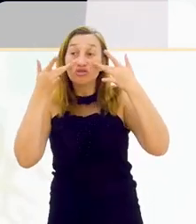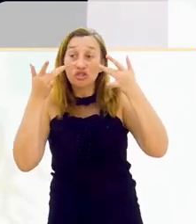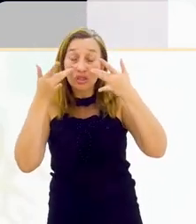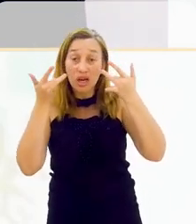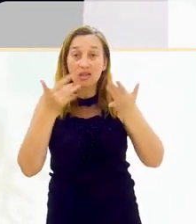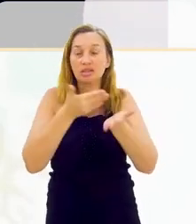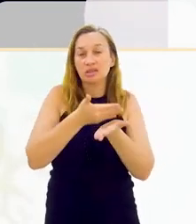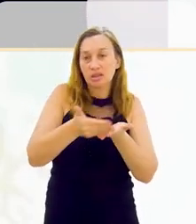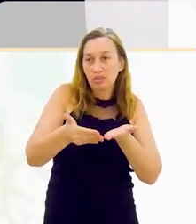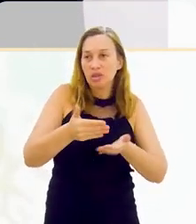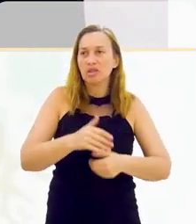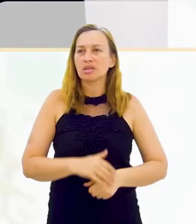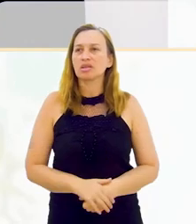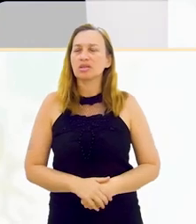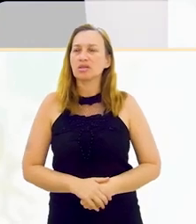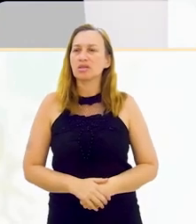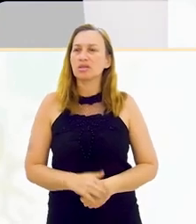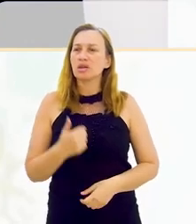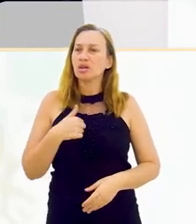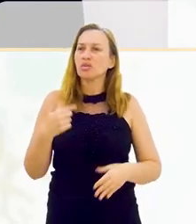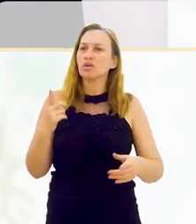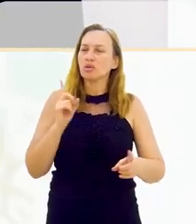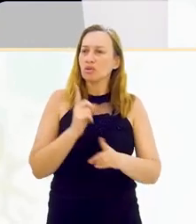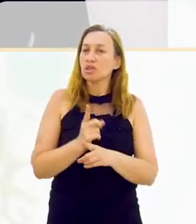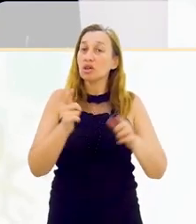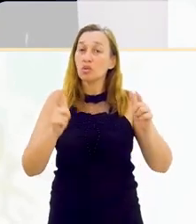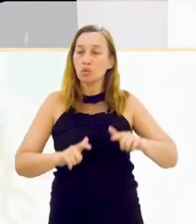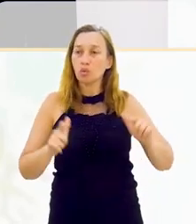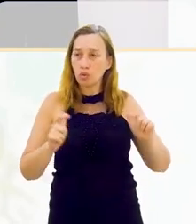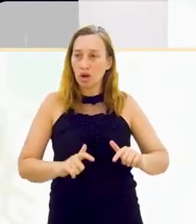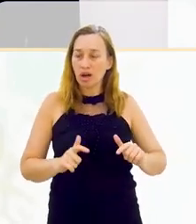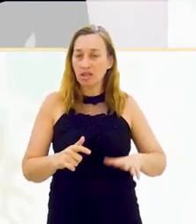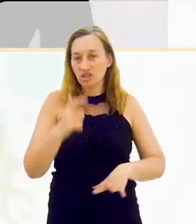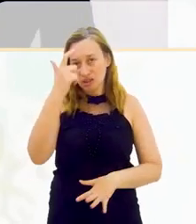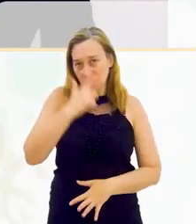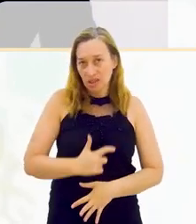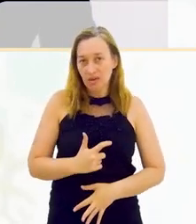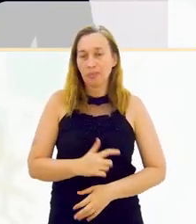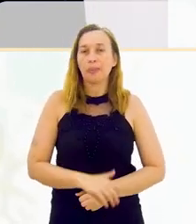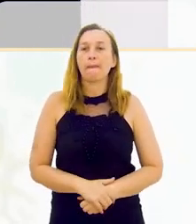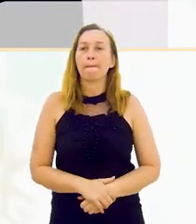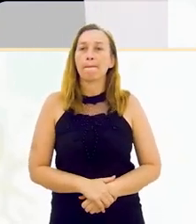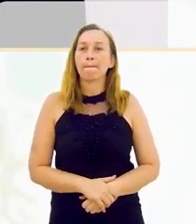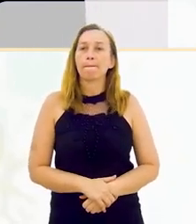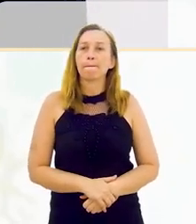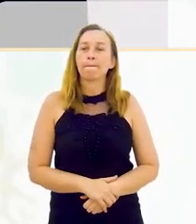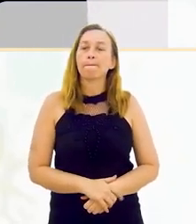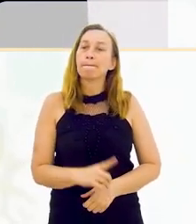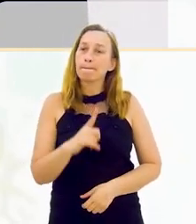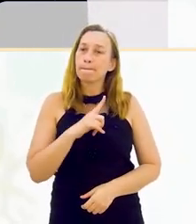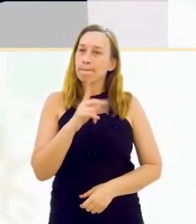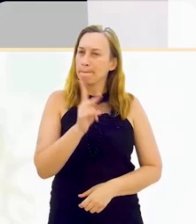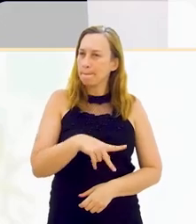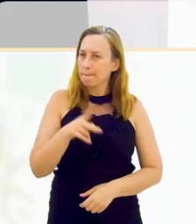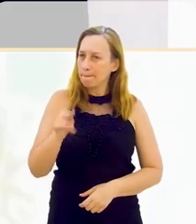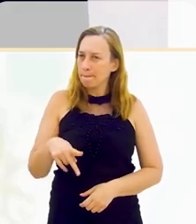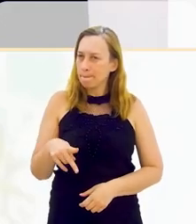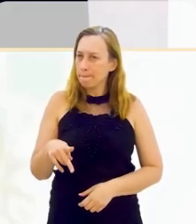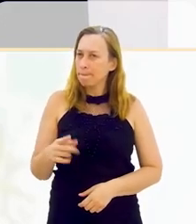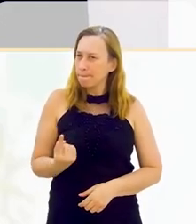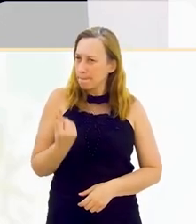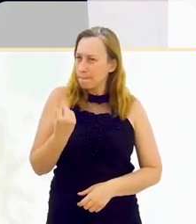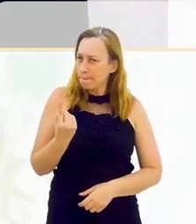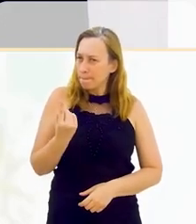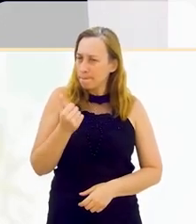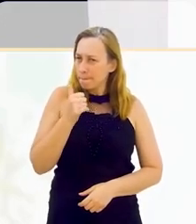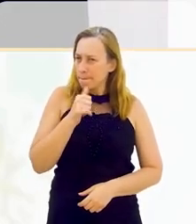no teatro, né, inicialmente, que eu encontrei um lugar de ser, né? Tinha E professora, né?